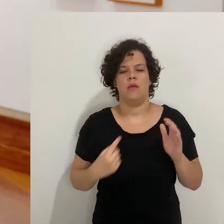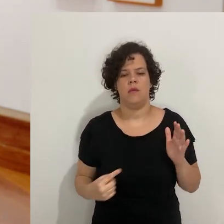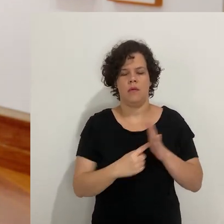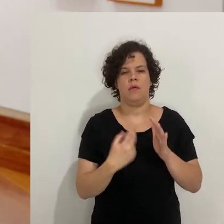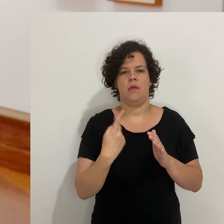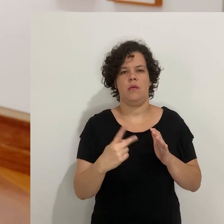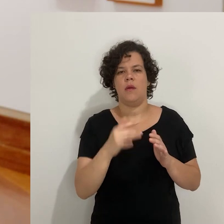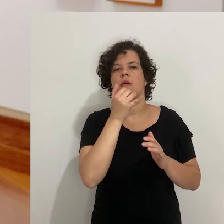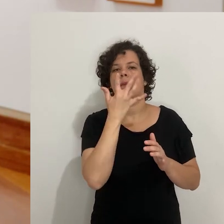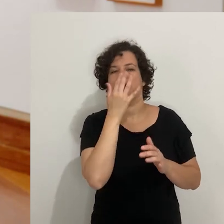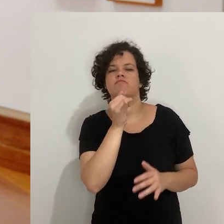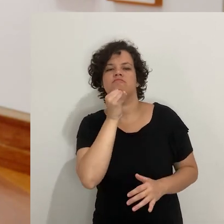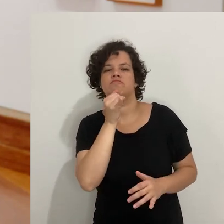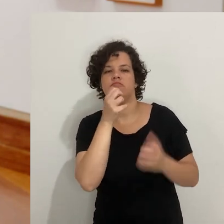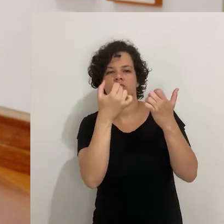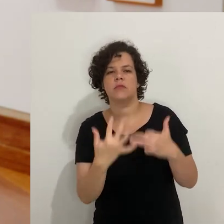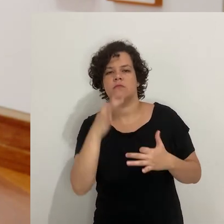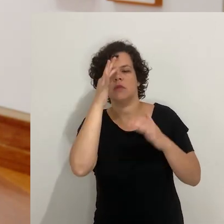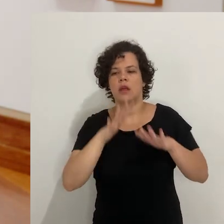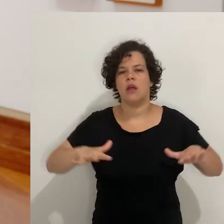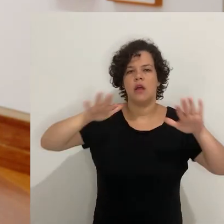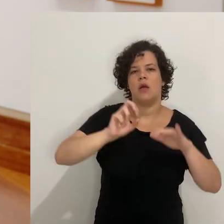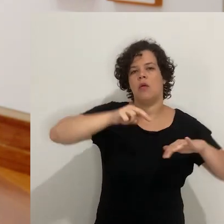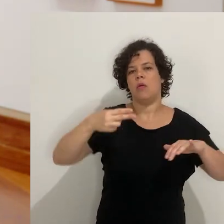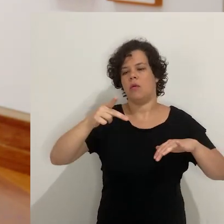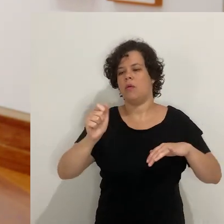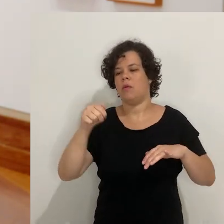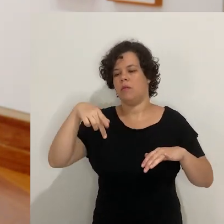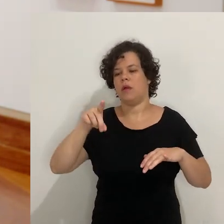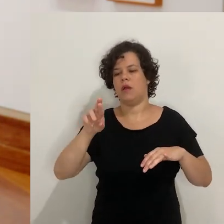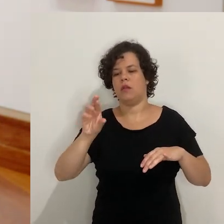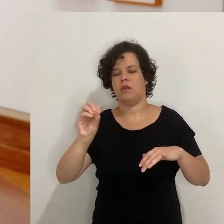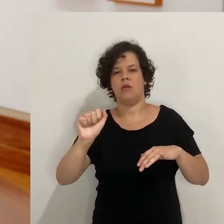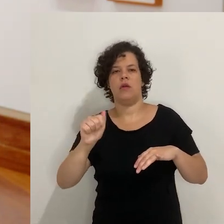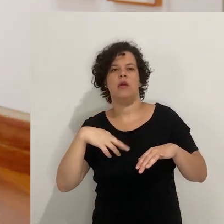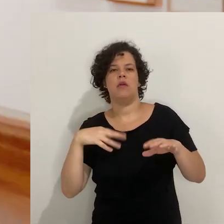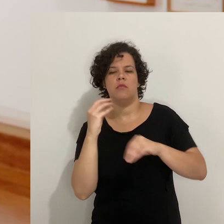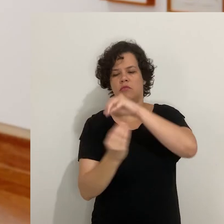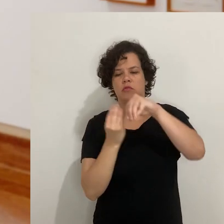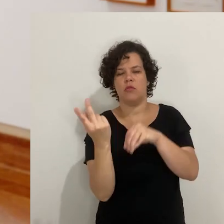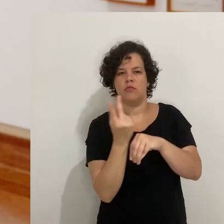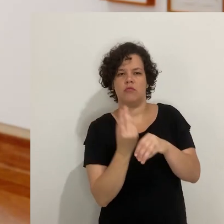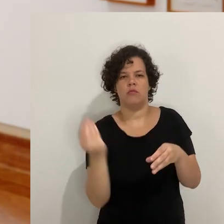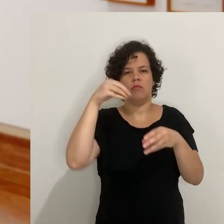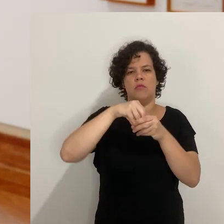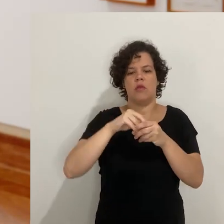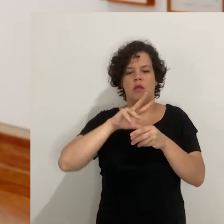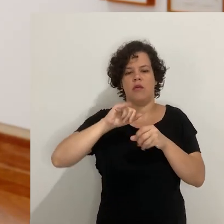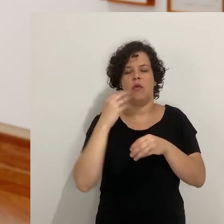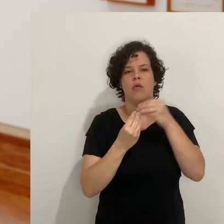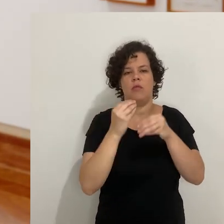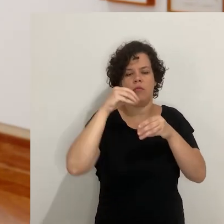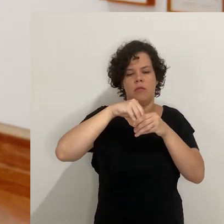do ponto de vista de uma metáfora de jardim, ou de Pandora, ou Pandora no jardim. Esses